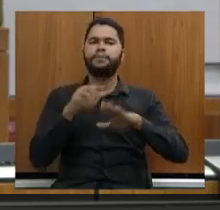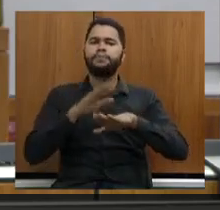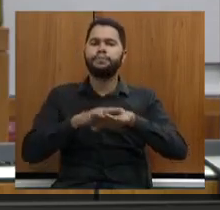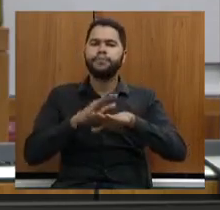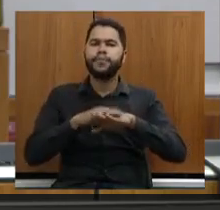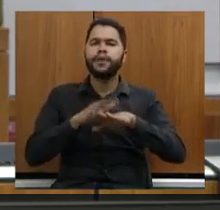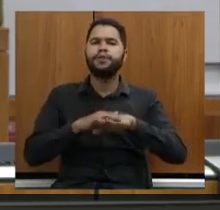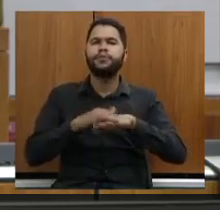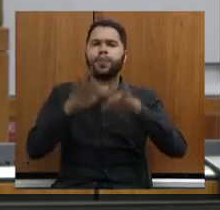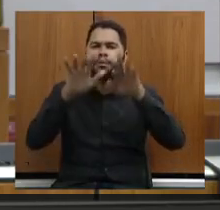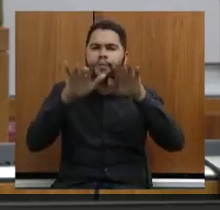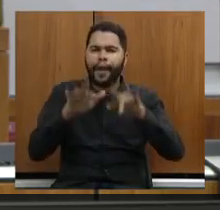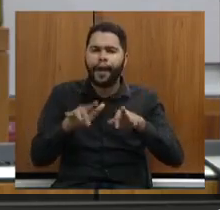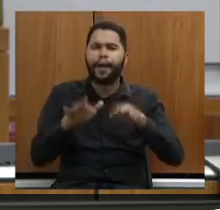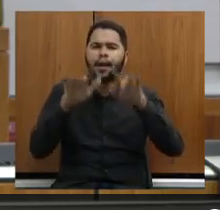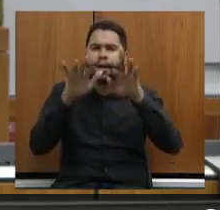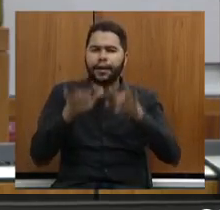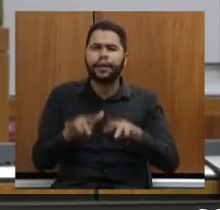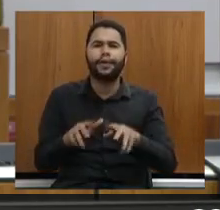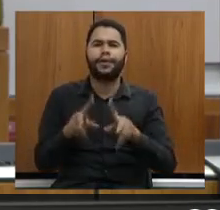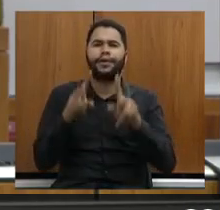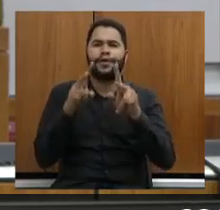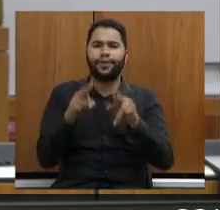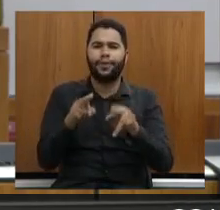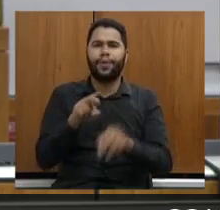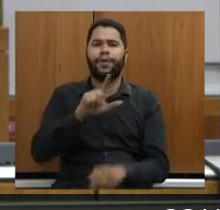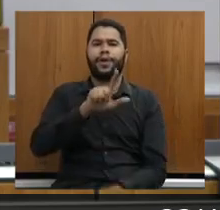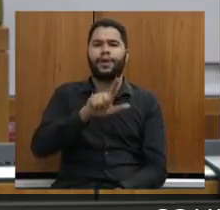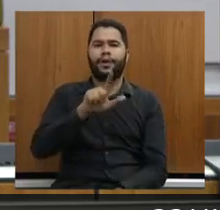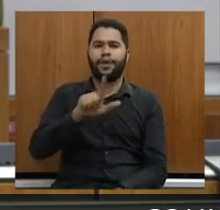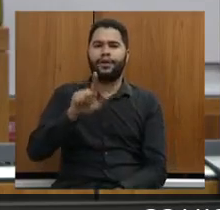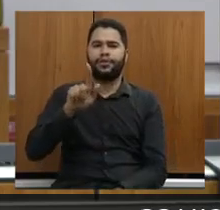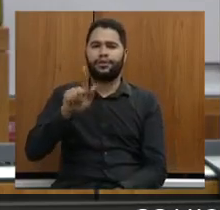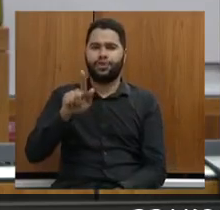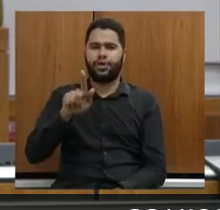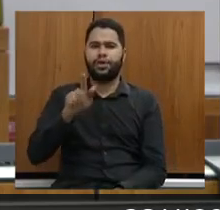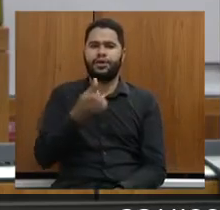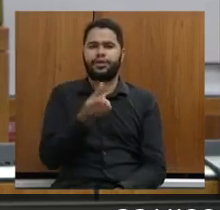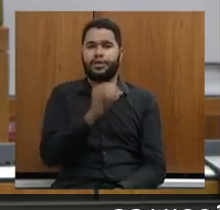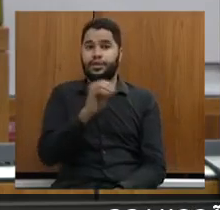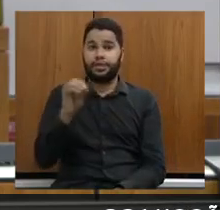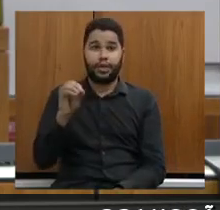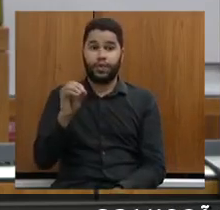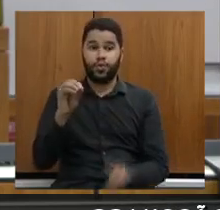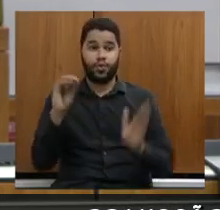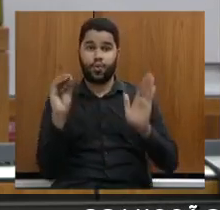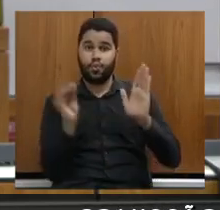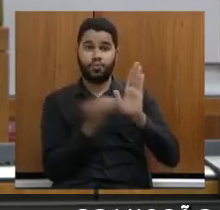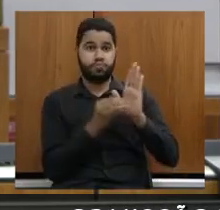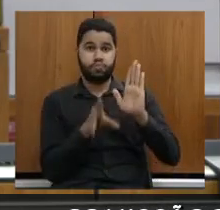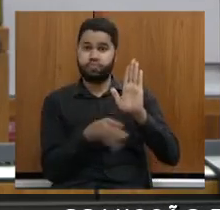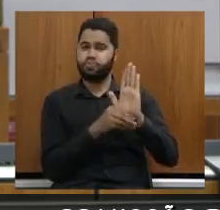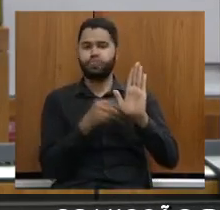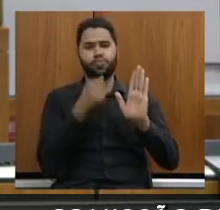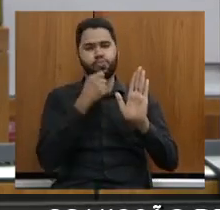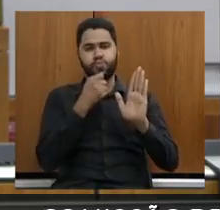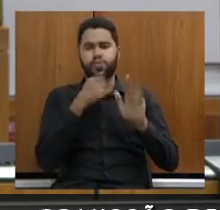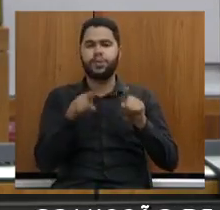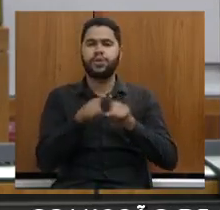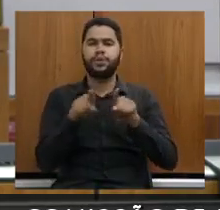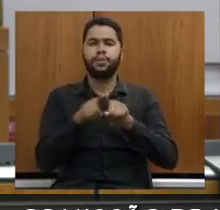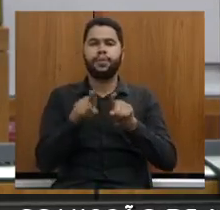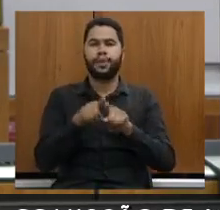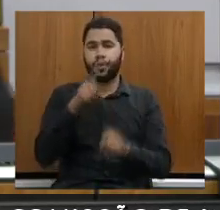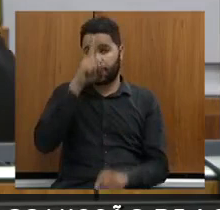colocou essas ações como eu caso da LG 680 que não existe no projeto do governo e também o